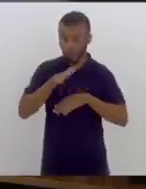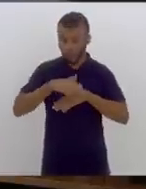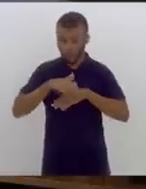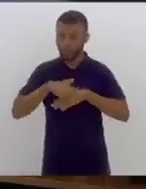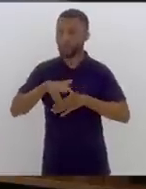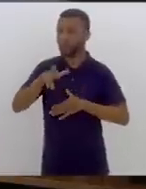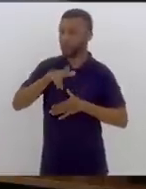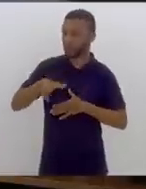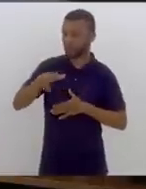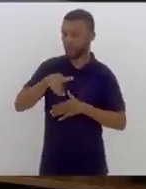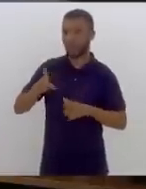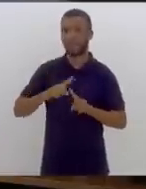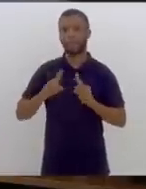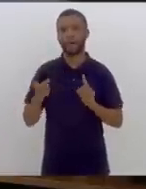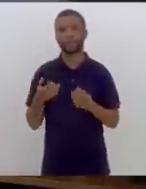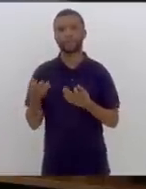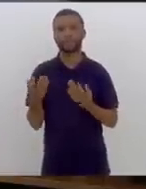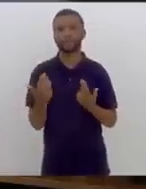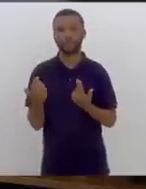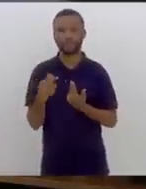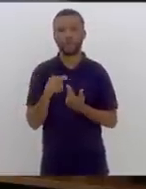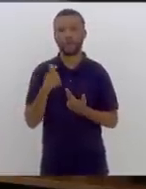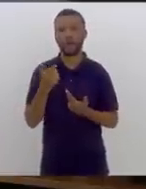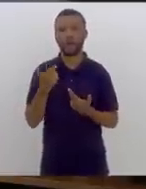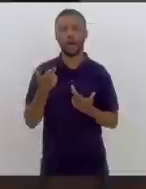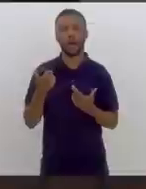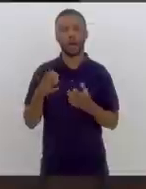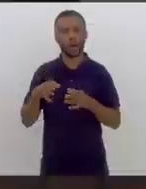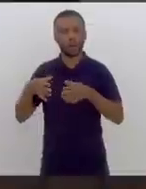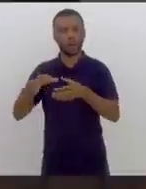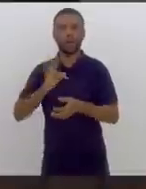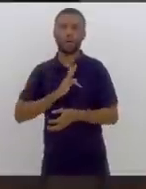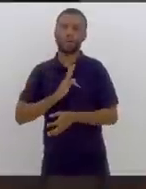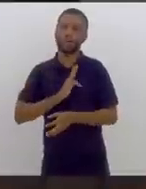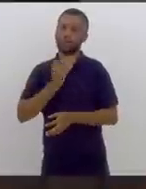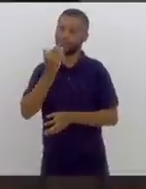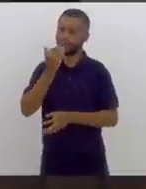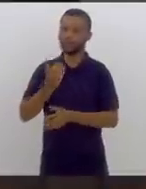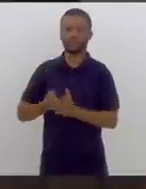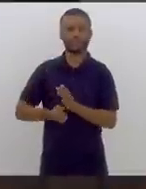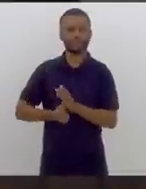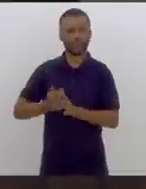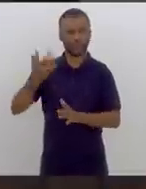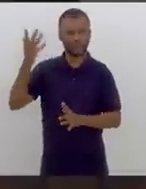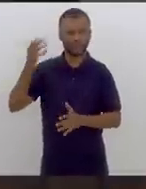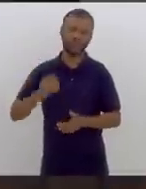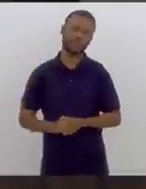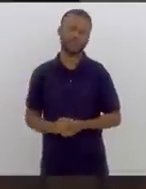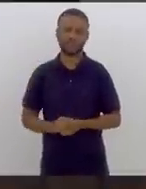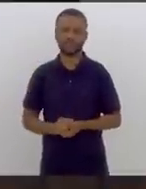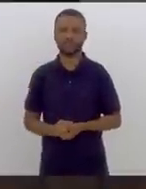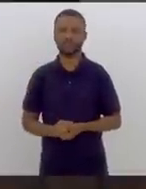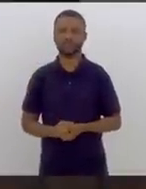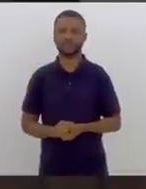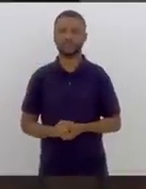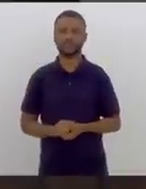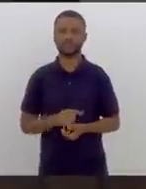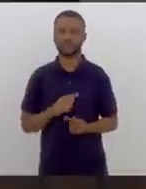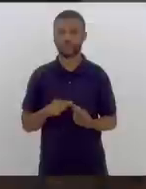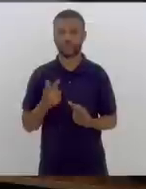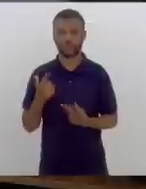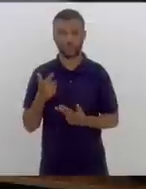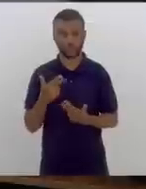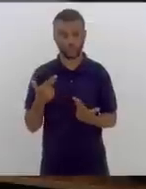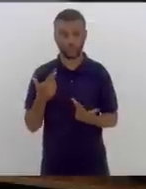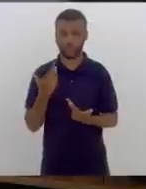mim mas isso já foi encaminhado incorporação esse pedido várias vezes e outra coisa eu gostaria